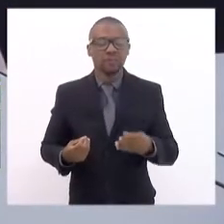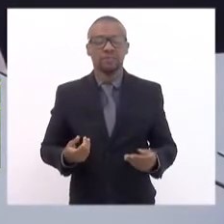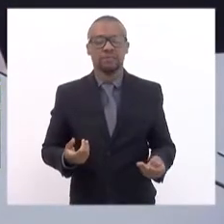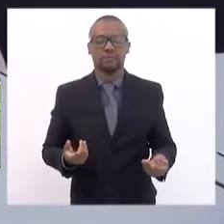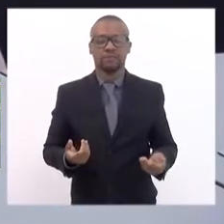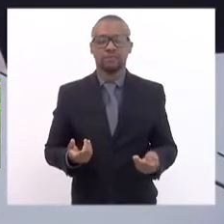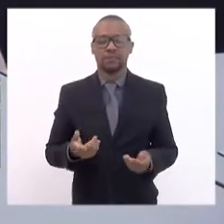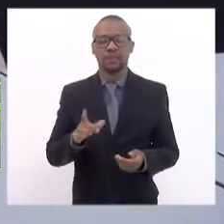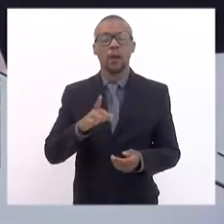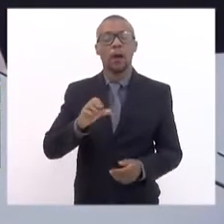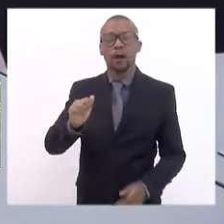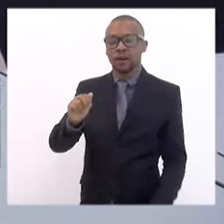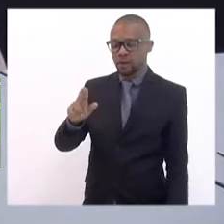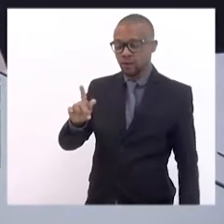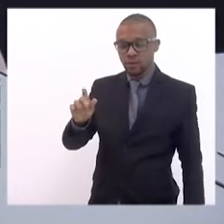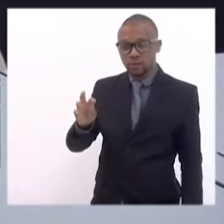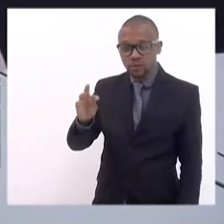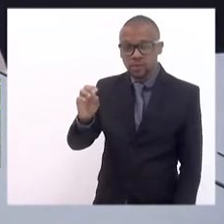Augusto Werneck.